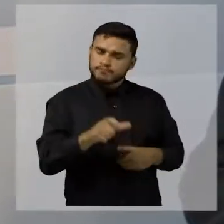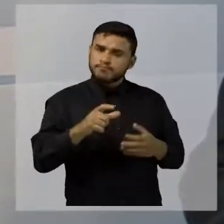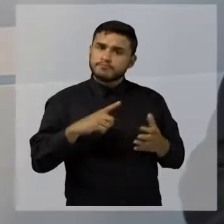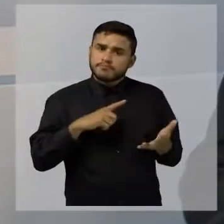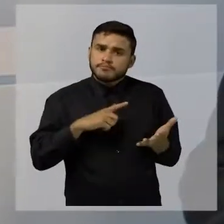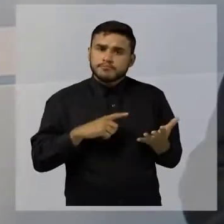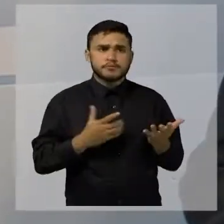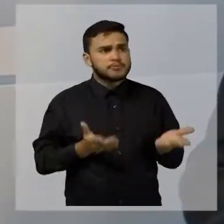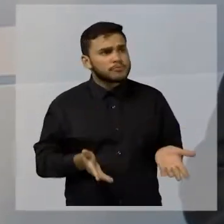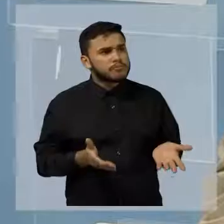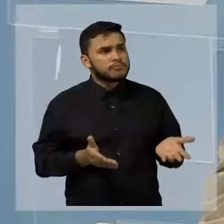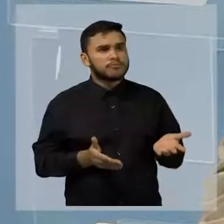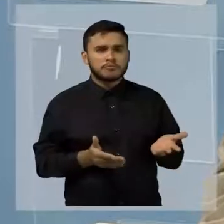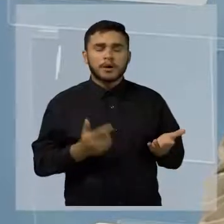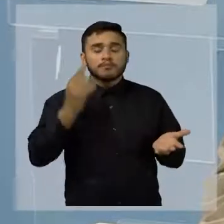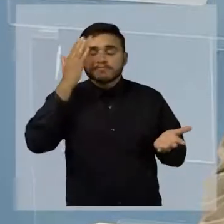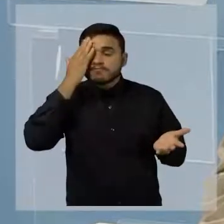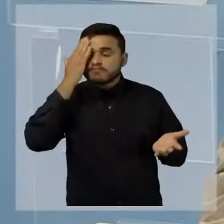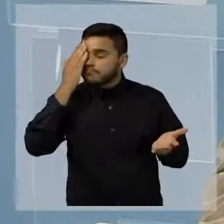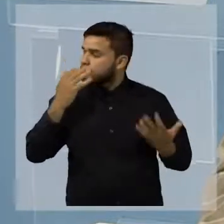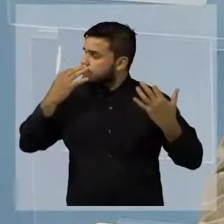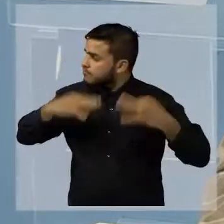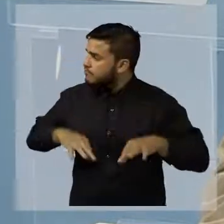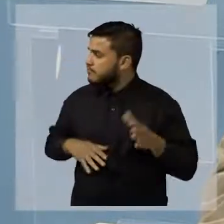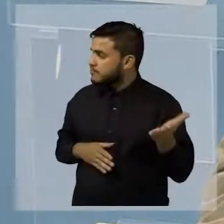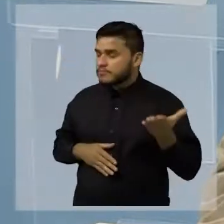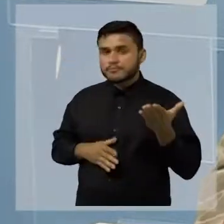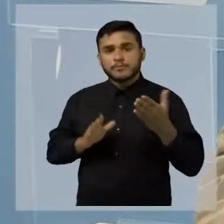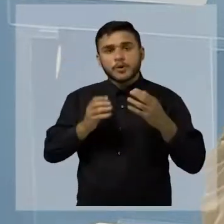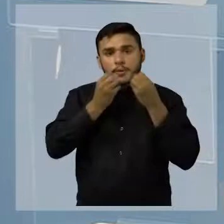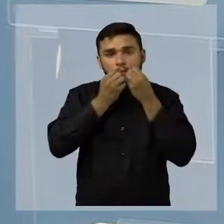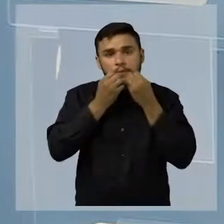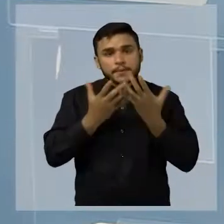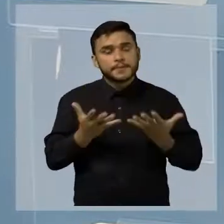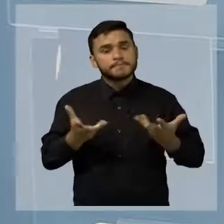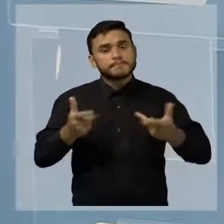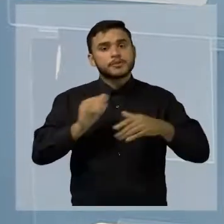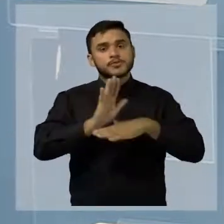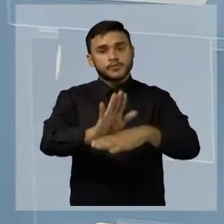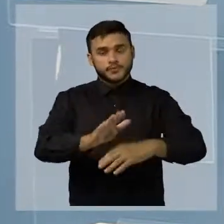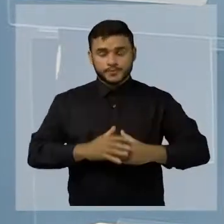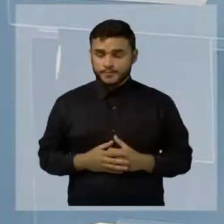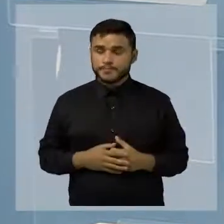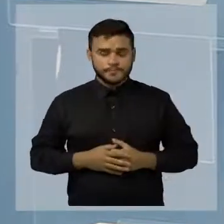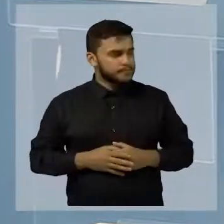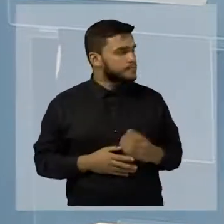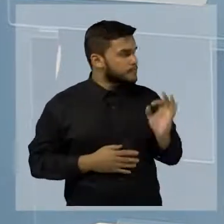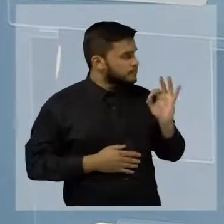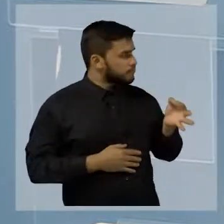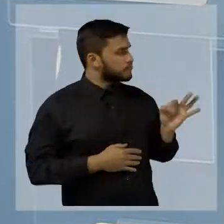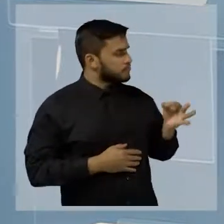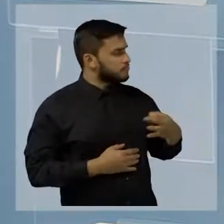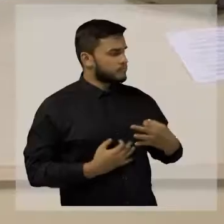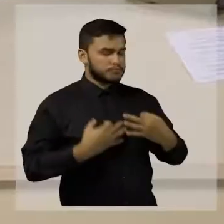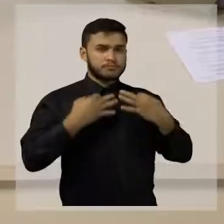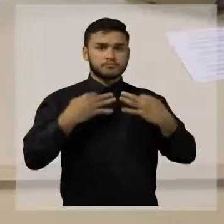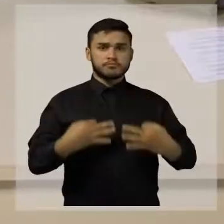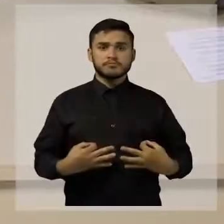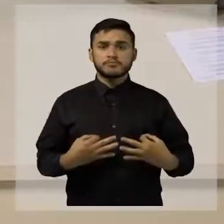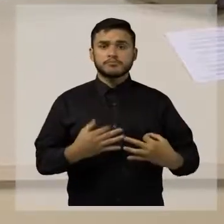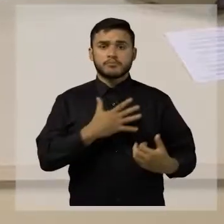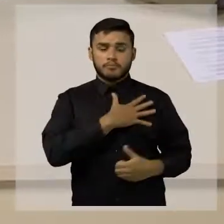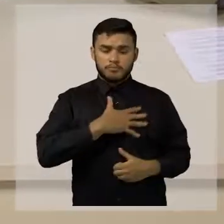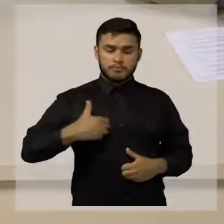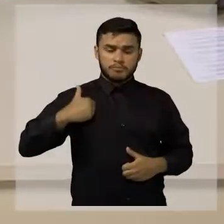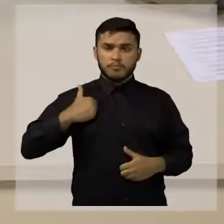esse entendimento. Se ela vai fazer o bem, melhor ainda. Claro, os senhores enalteceram a personalidade e a postura, né? Da primeira-dama